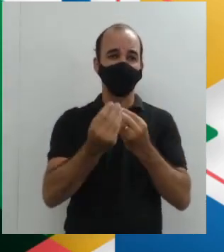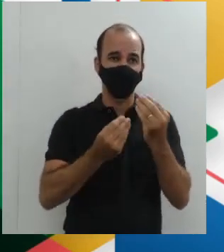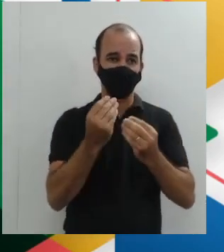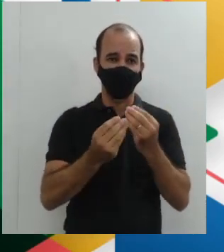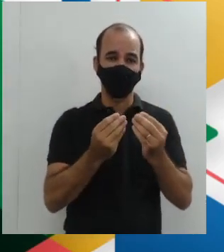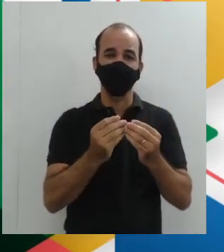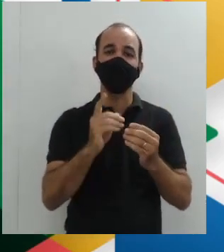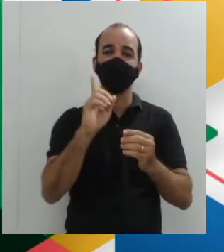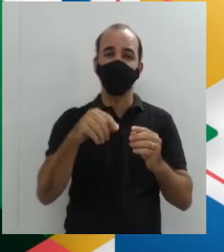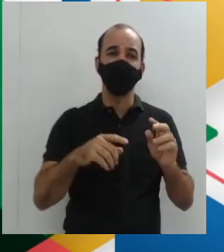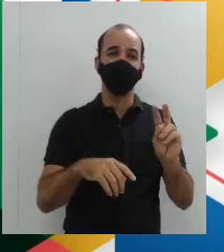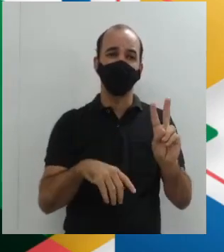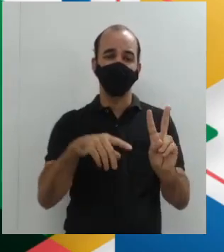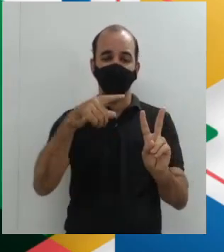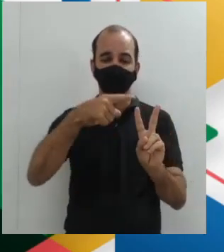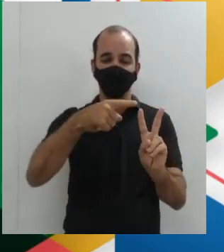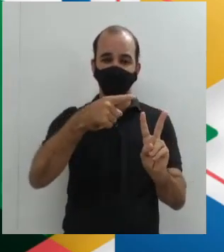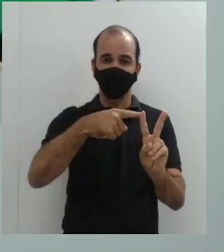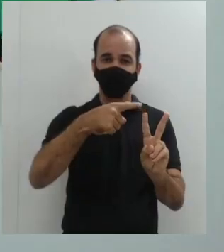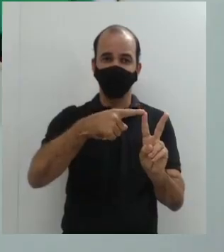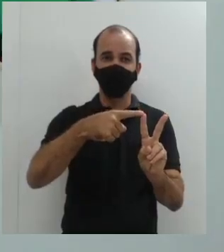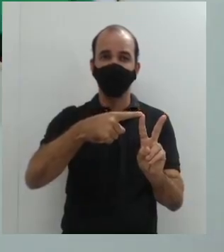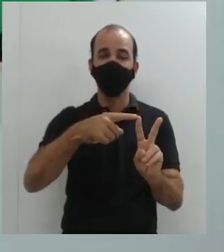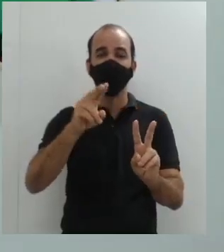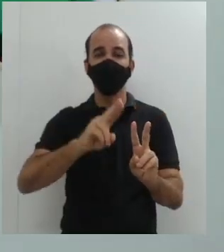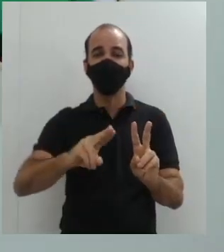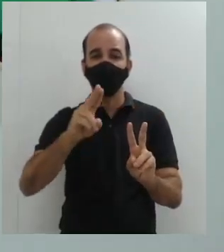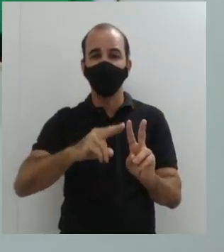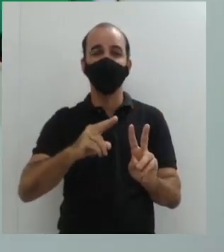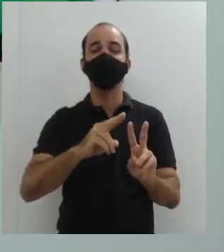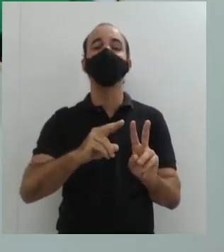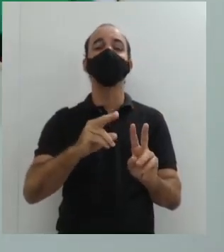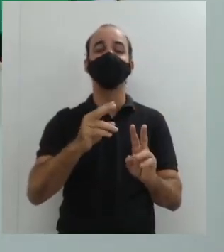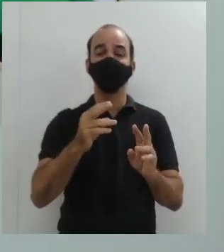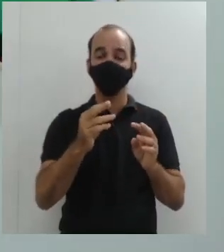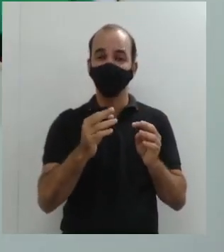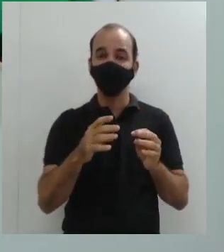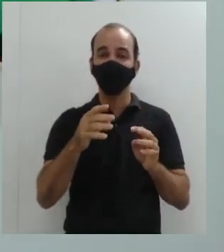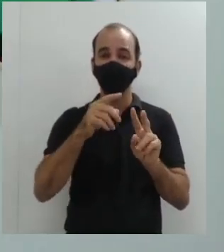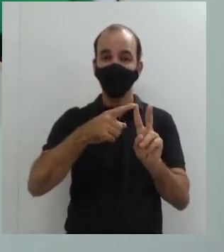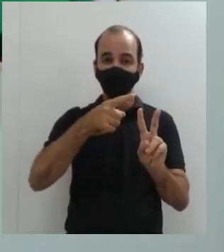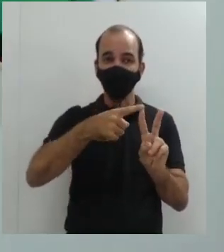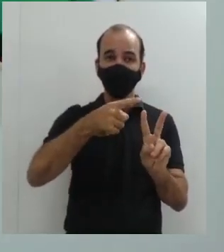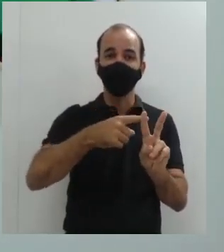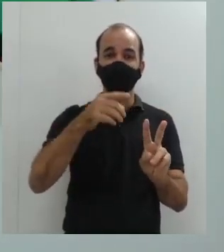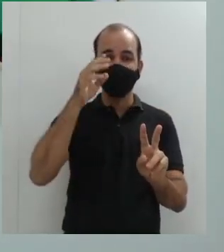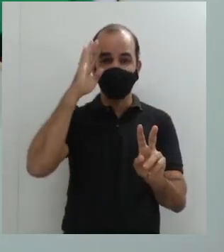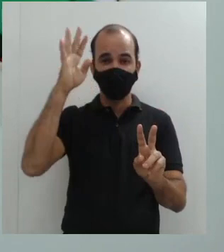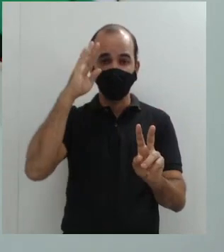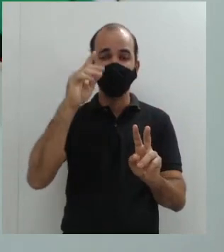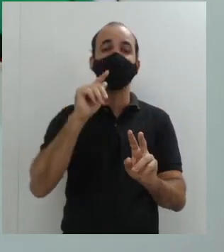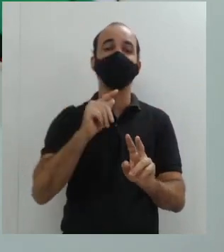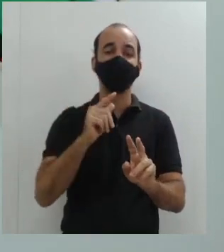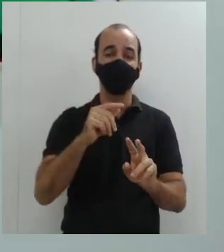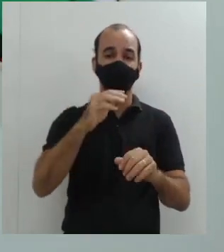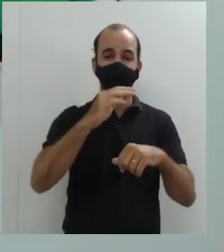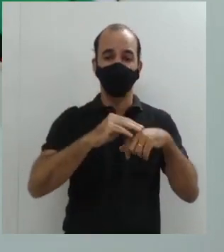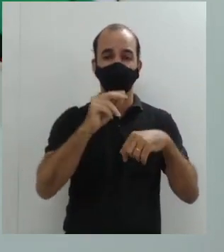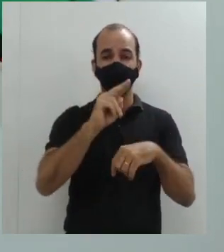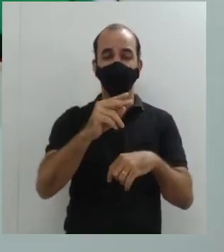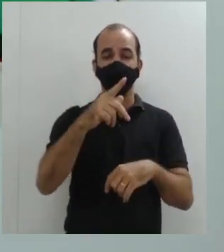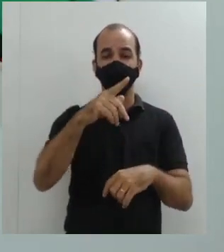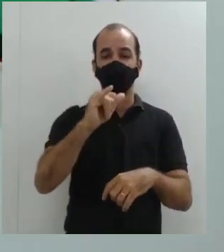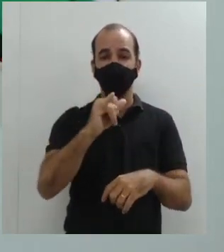um super teorema de Pitágoras. Olha que legal. Eu vou associar isso aí ao super teorema de Pitágoras. Como